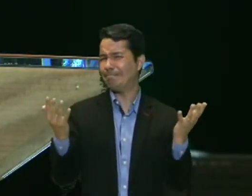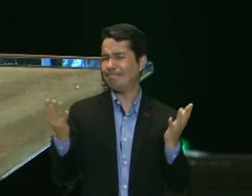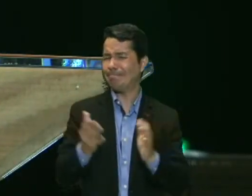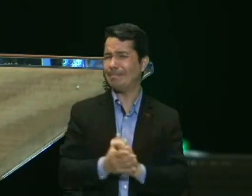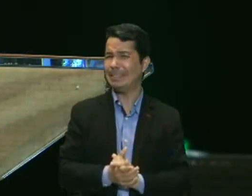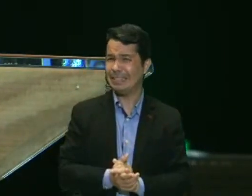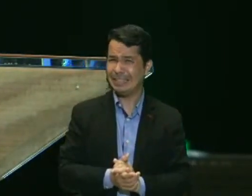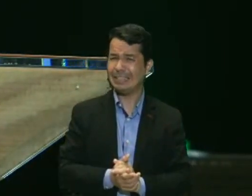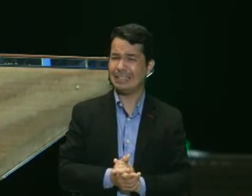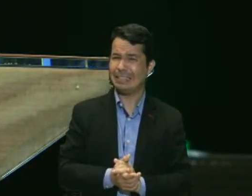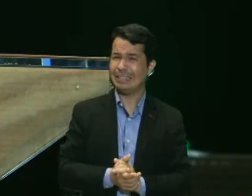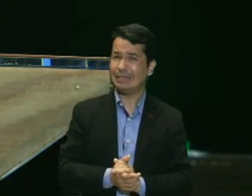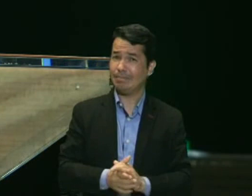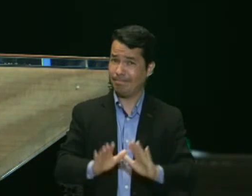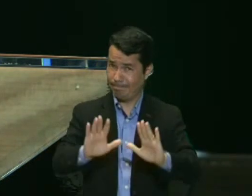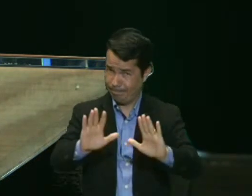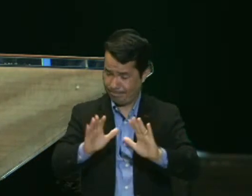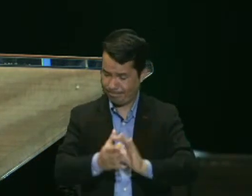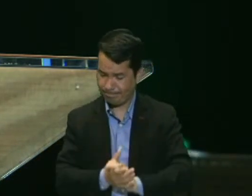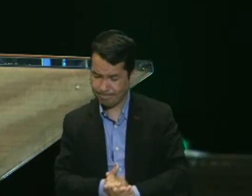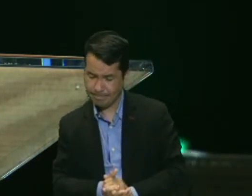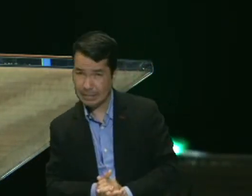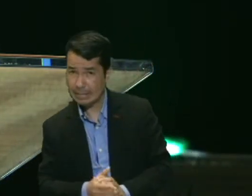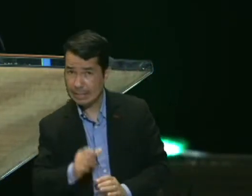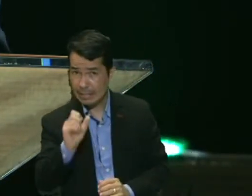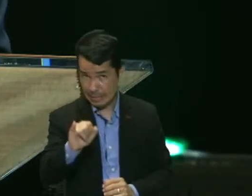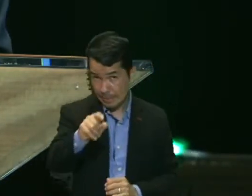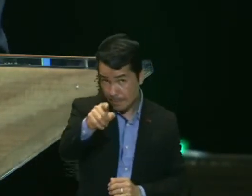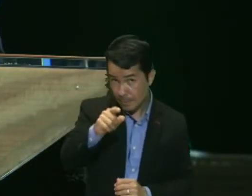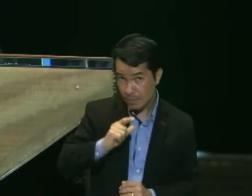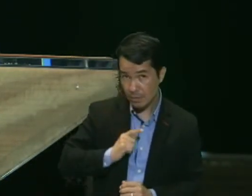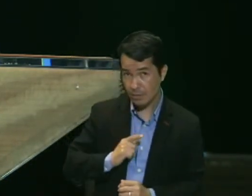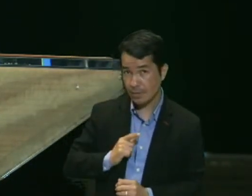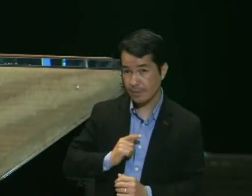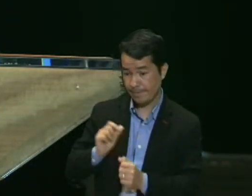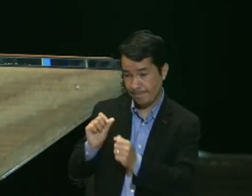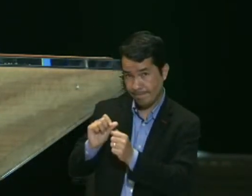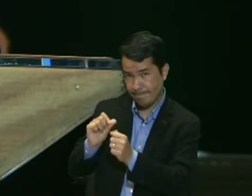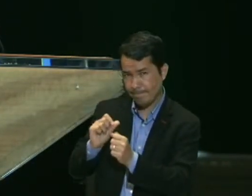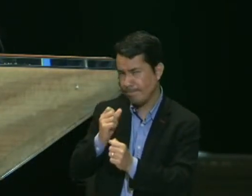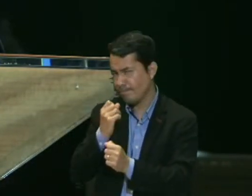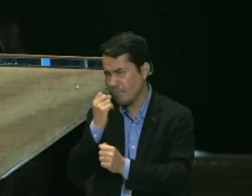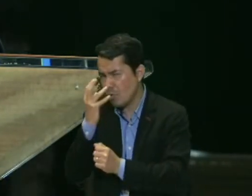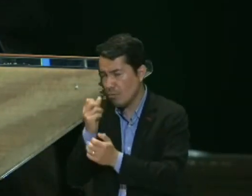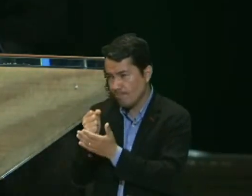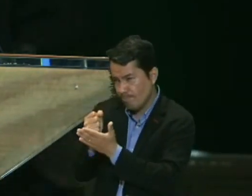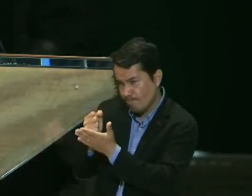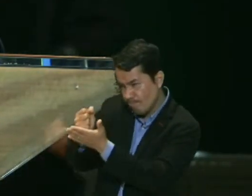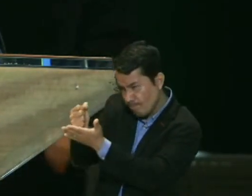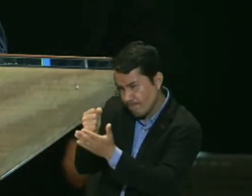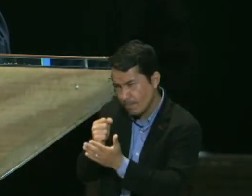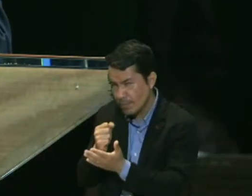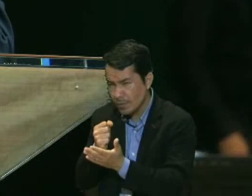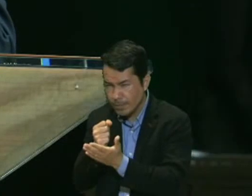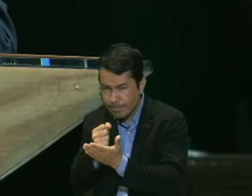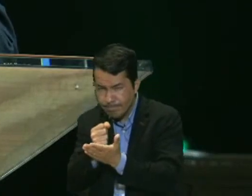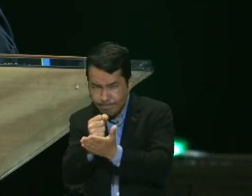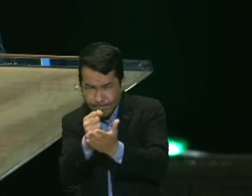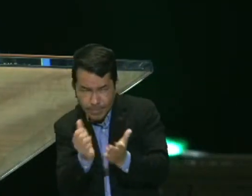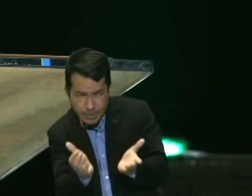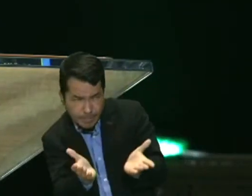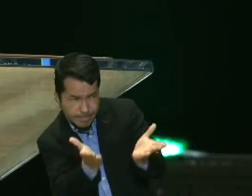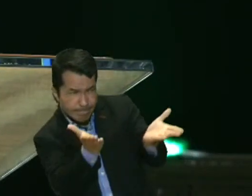de bondade e cuidado para com os outros, mesmo nos seus momentos de dificuldades